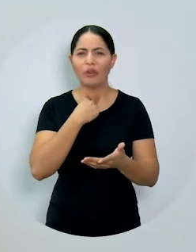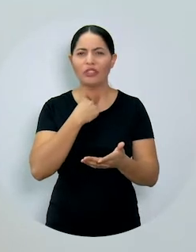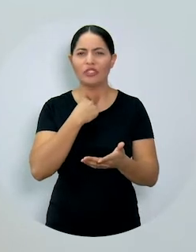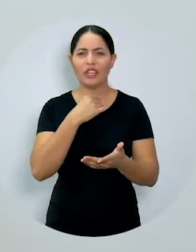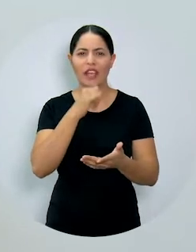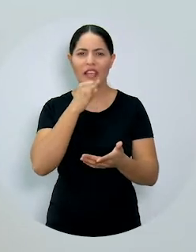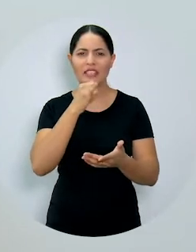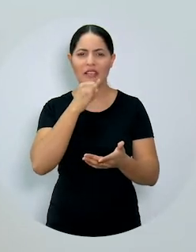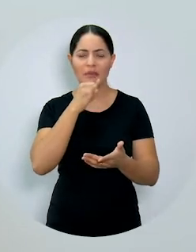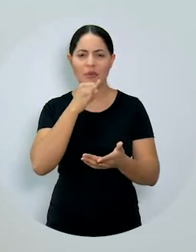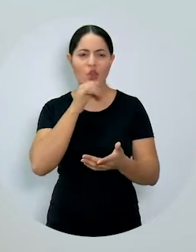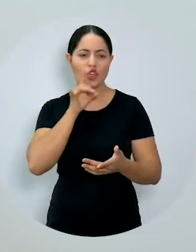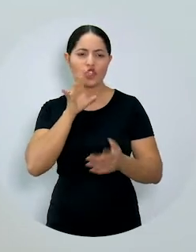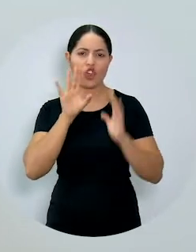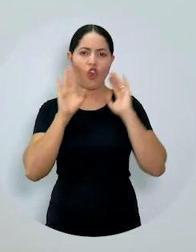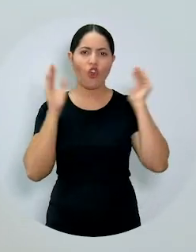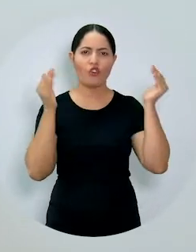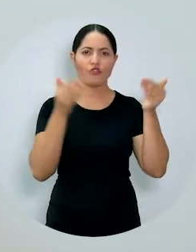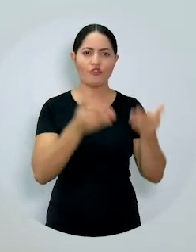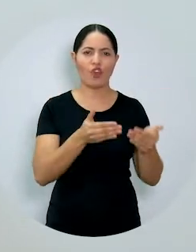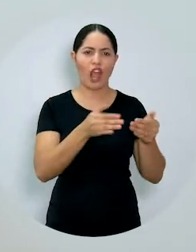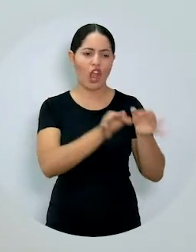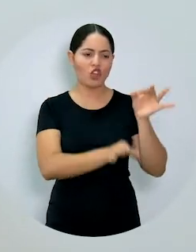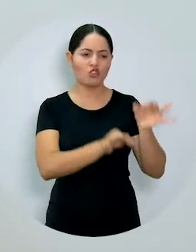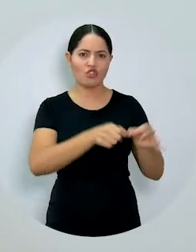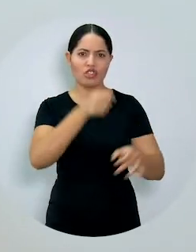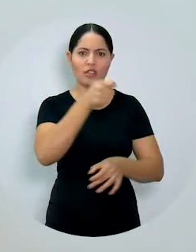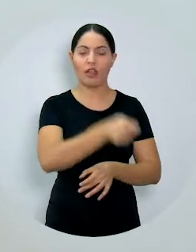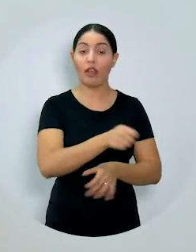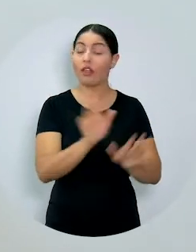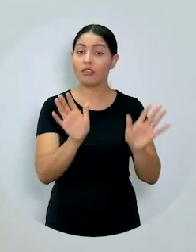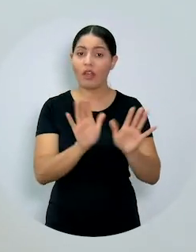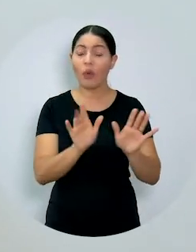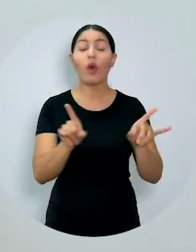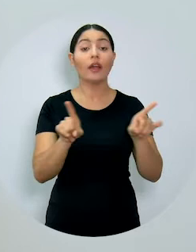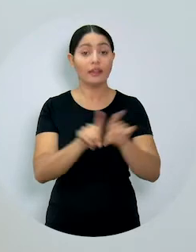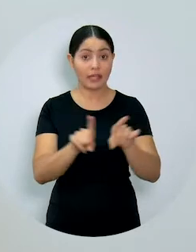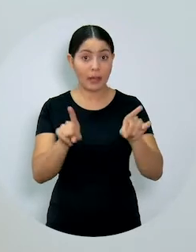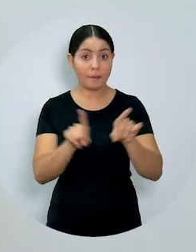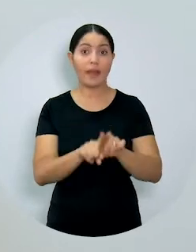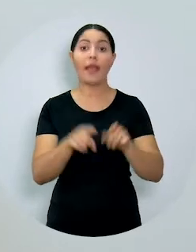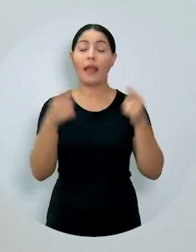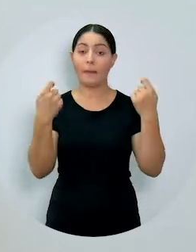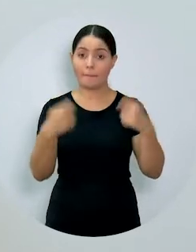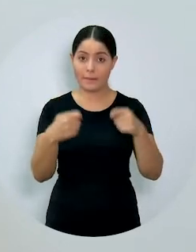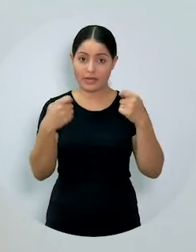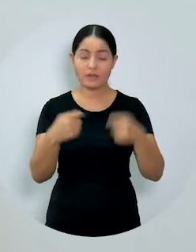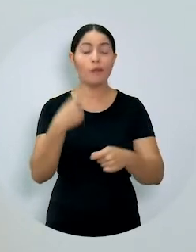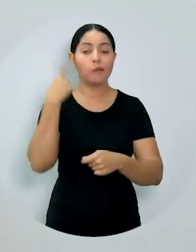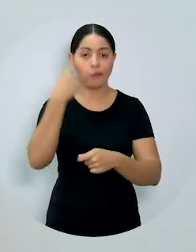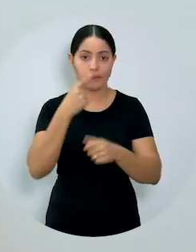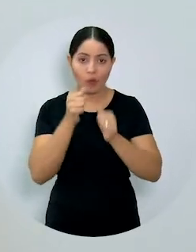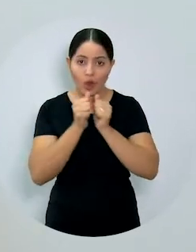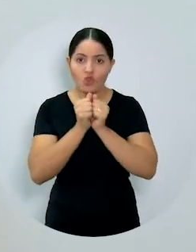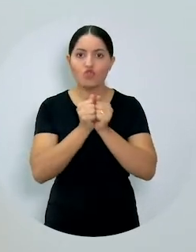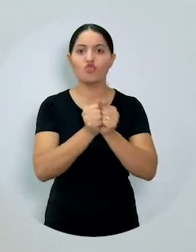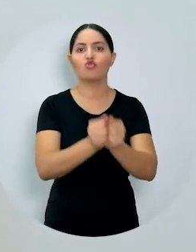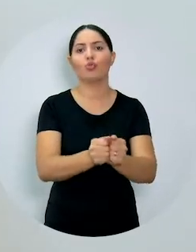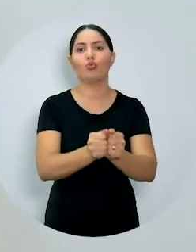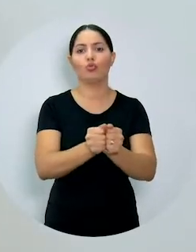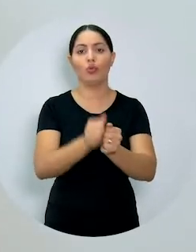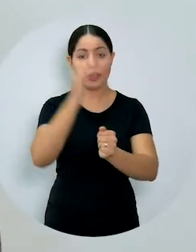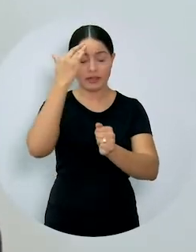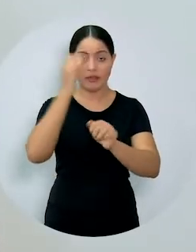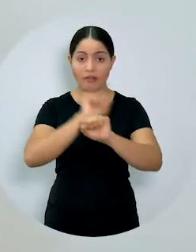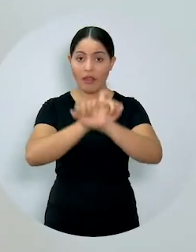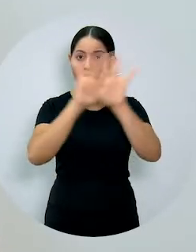intenso voltar-se para a judicialização. É necessário que o advogado também compreenda e acompanhe, sim, mas que compreenda